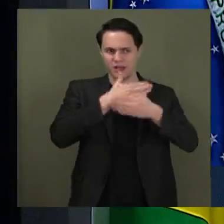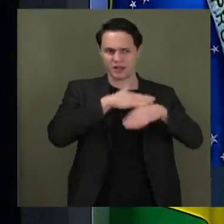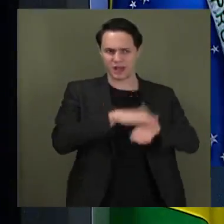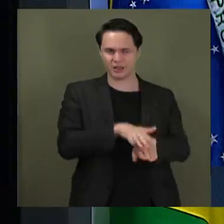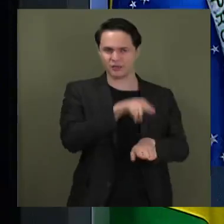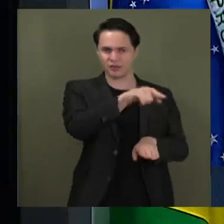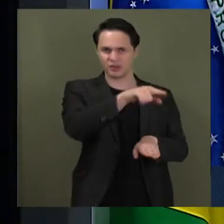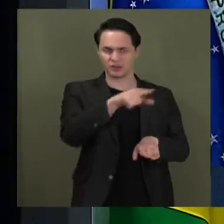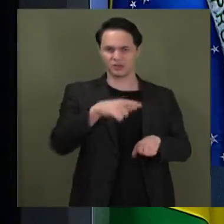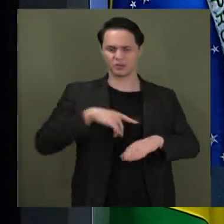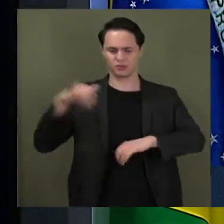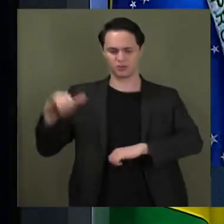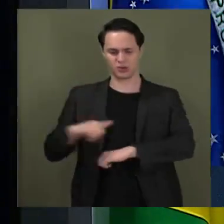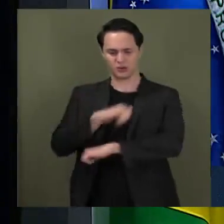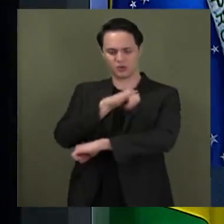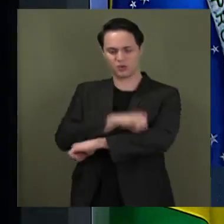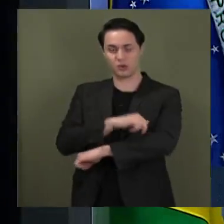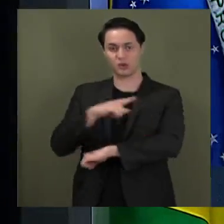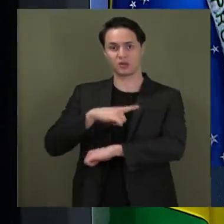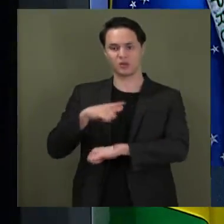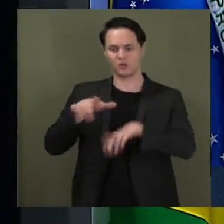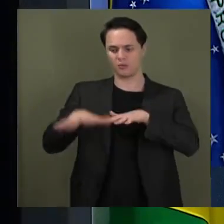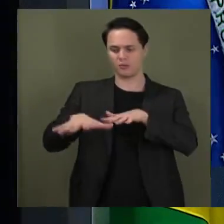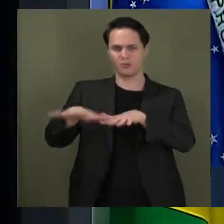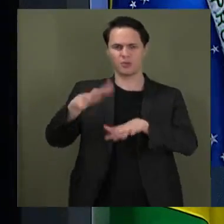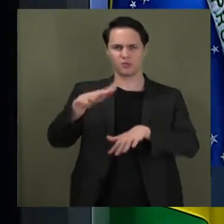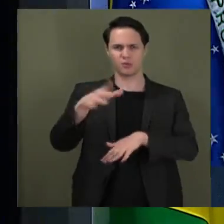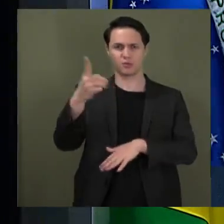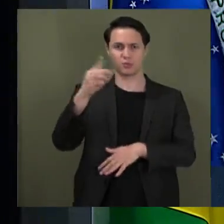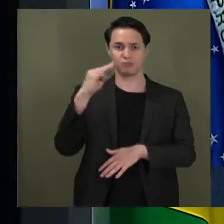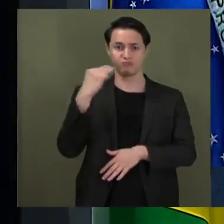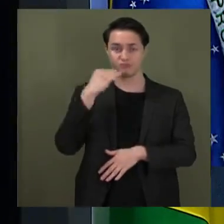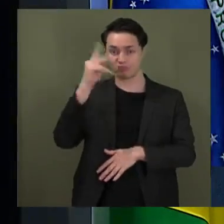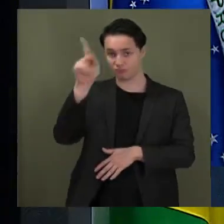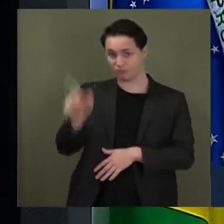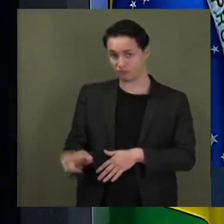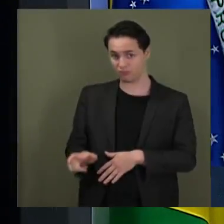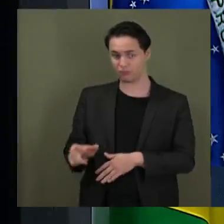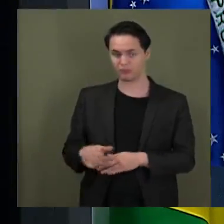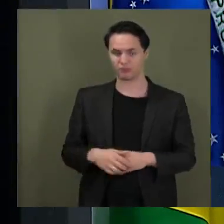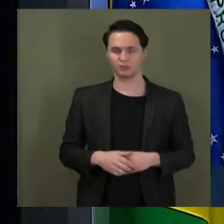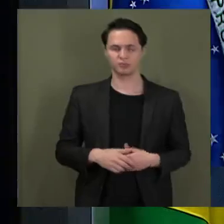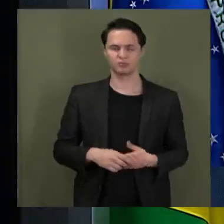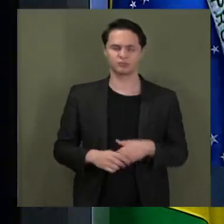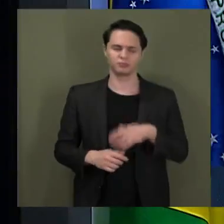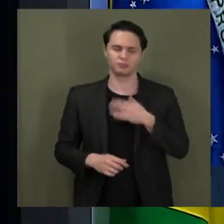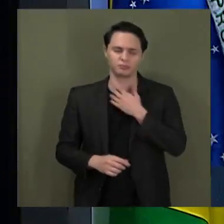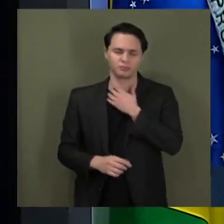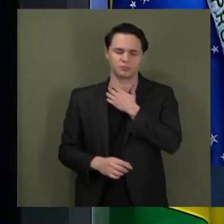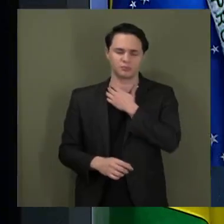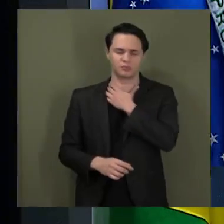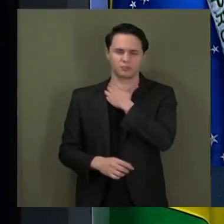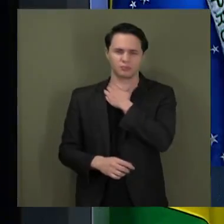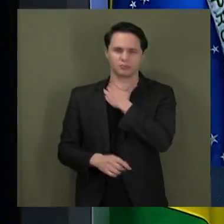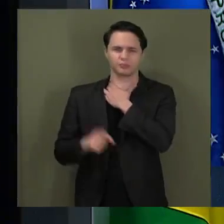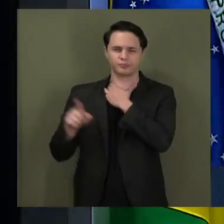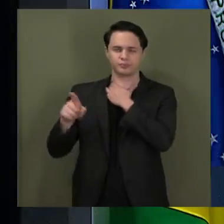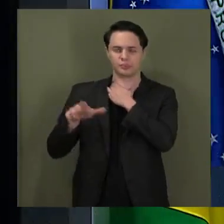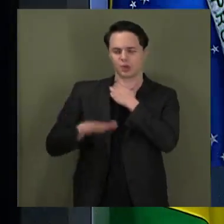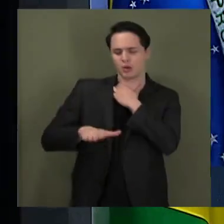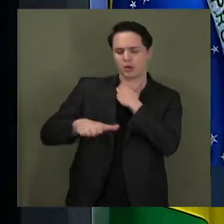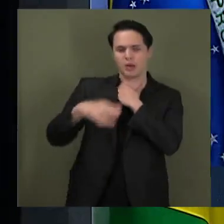com uma manifestação com mais de 1 milhão, cerca de 1 milhão de pessoas. Na Paulista,